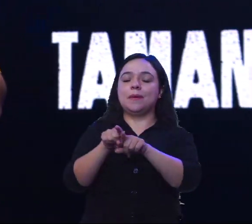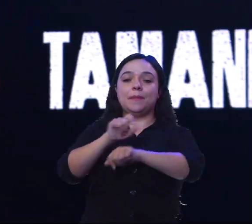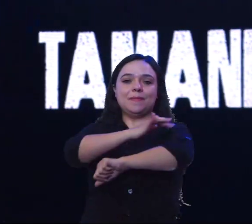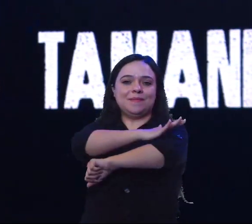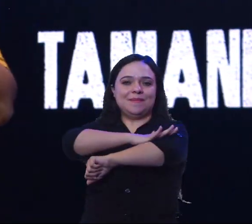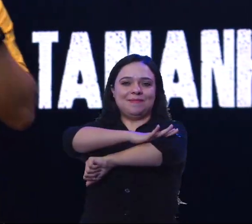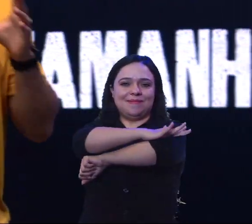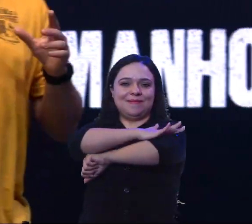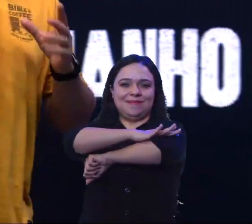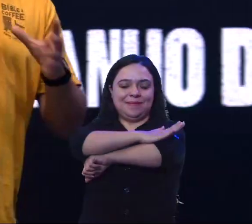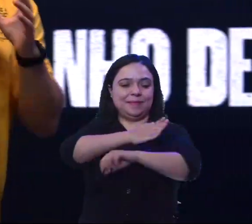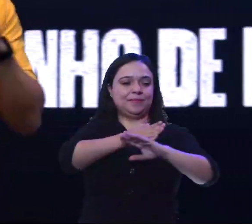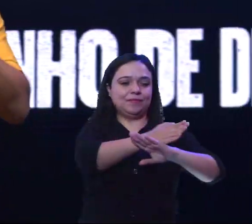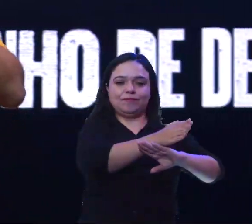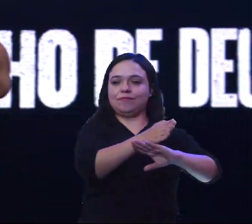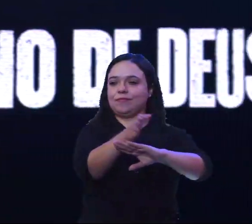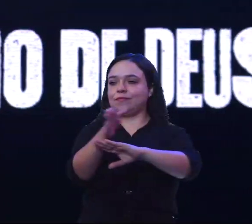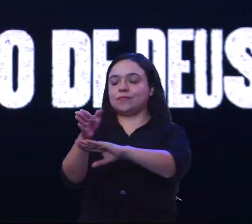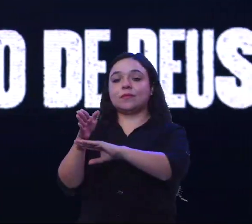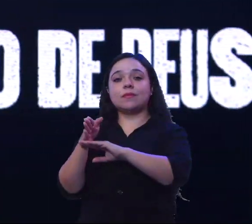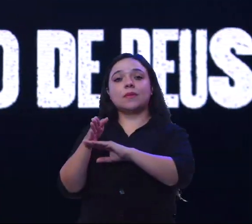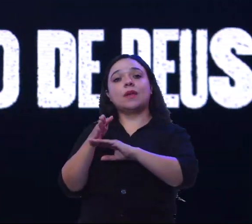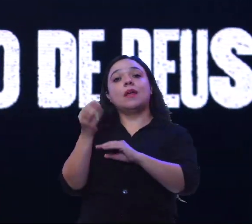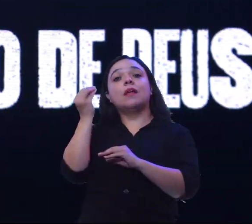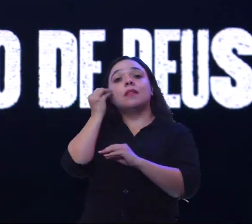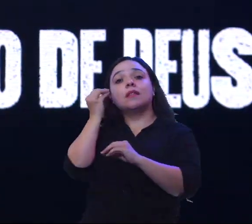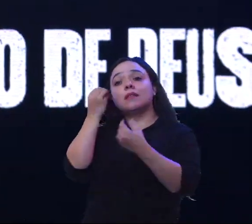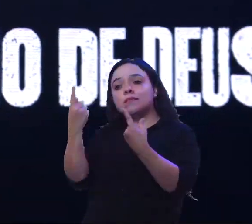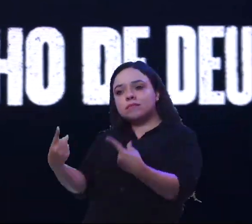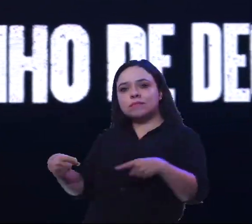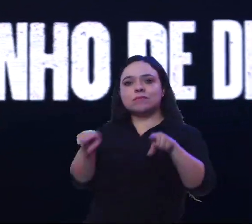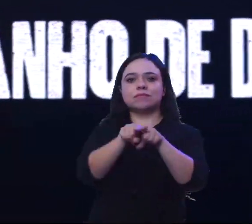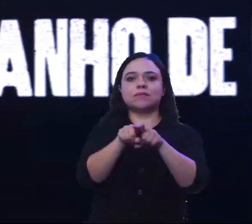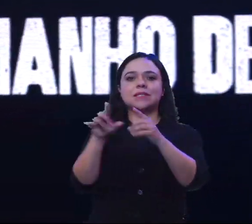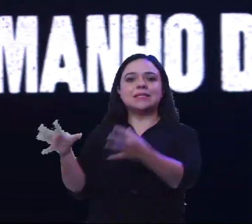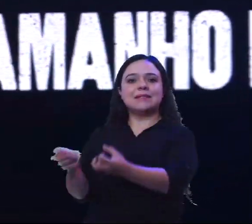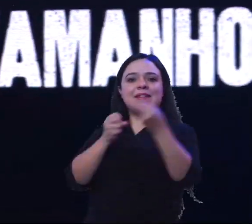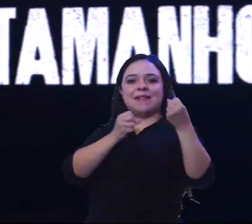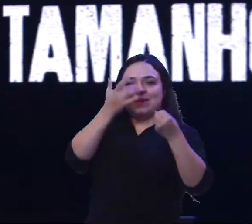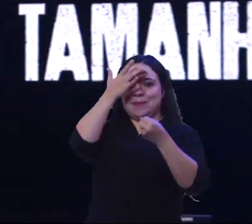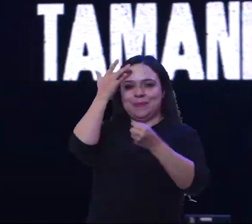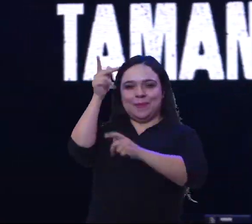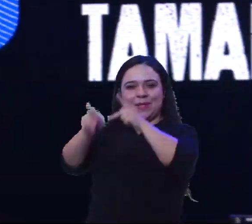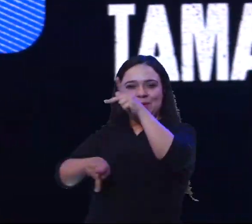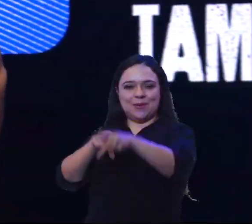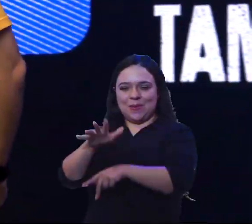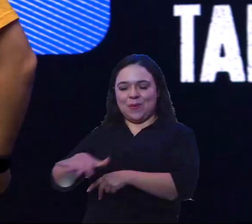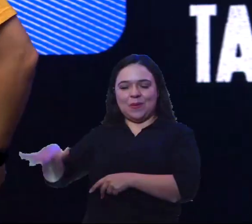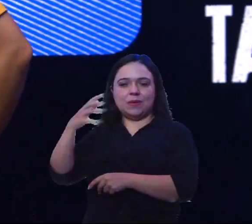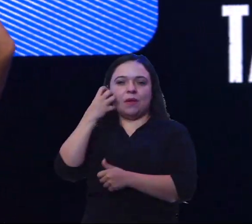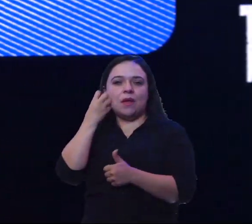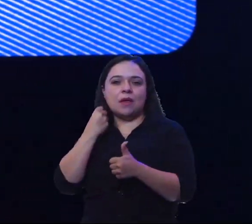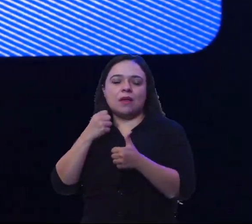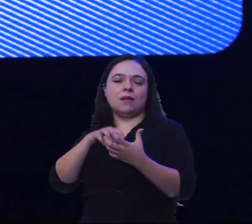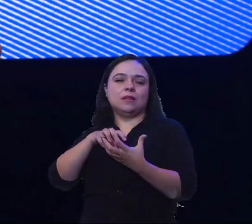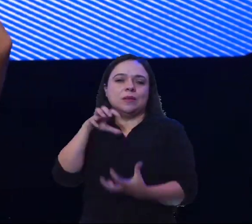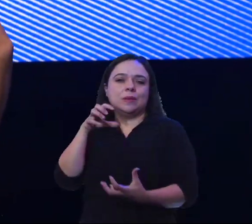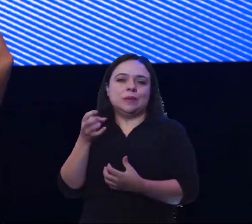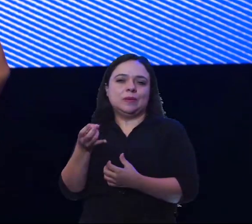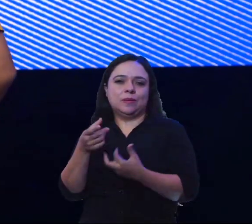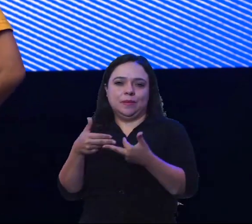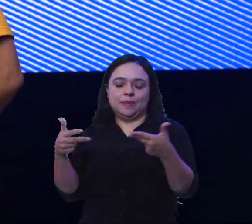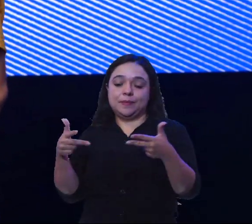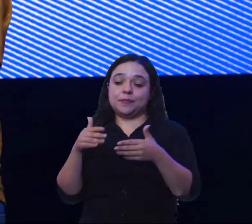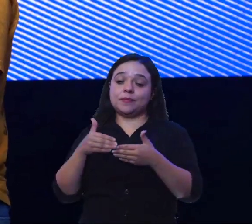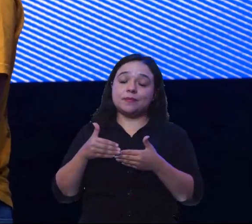e exerciam um ministério para tentar resgatar essas pessoas. Mas, com o tempo, ele foi entendendo, depois de ter lançado essa mesma missão, 3